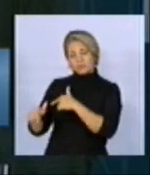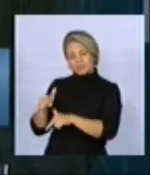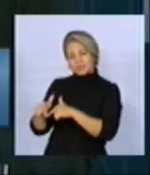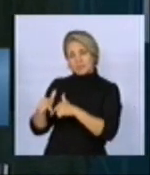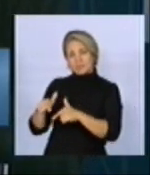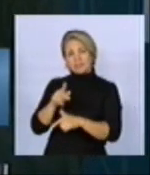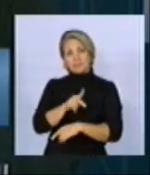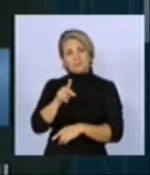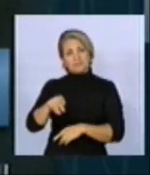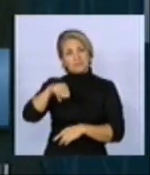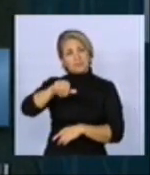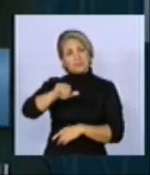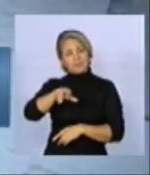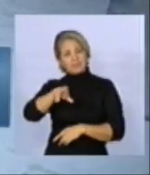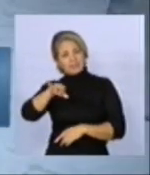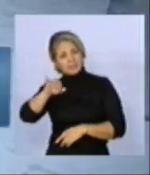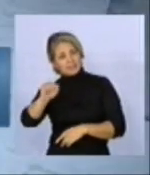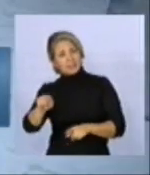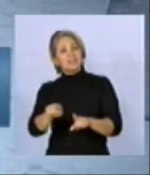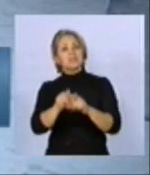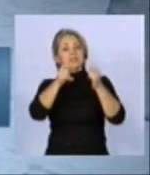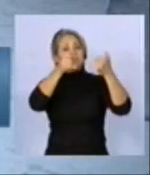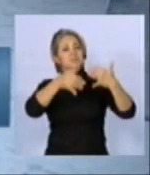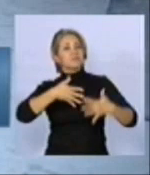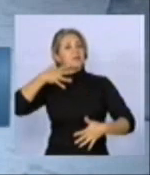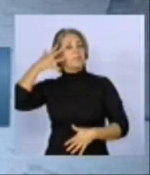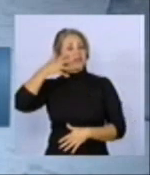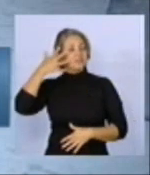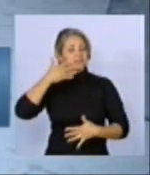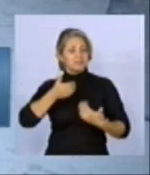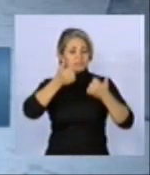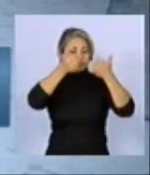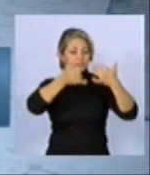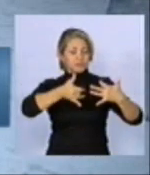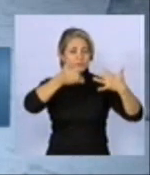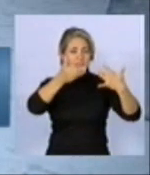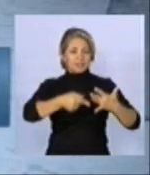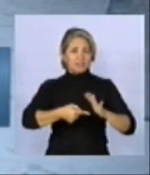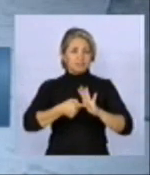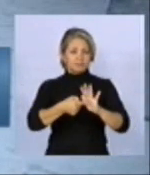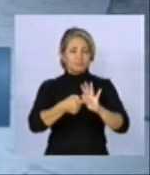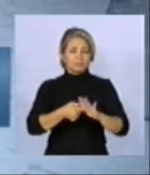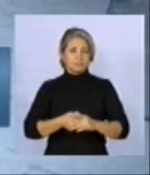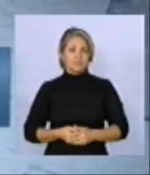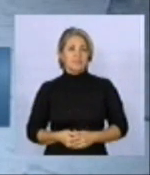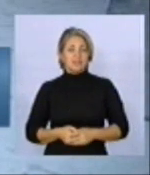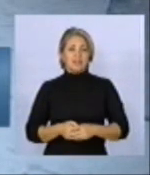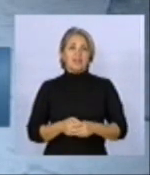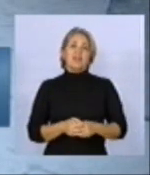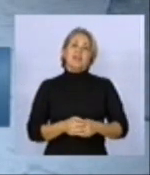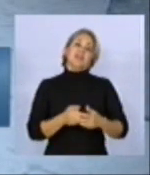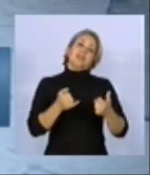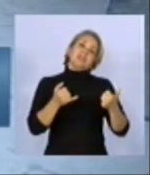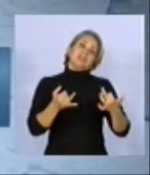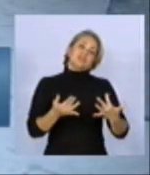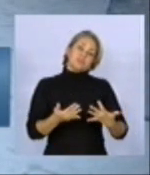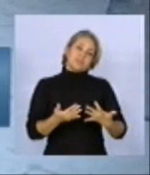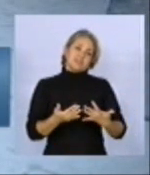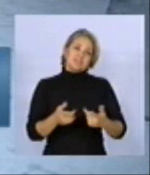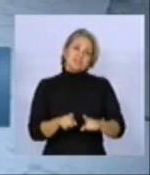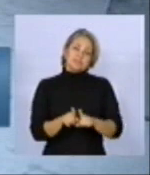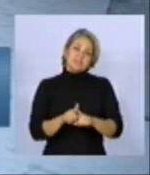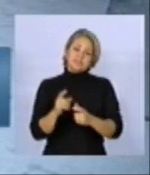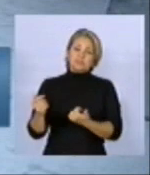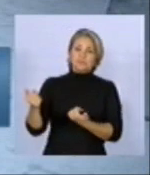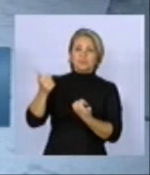azanha né que também vai tá tá aqui na tá inscrita né Para nós paraa nossa apresentação que fala então da da substituição do